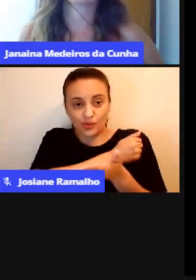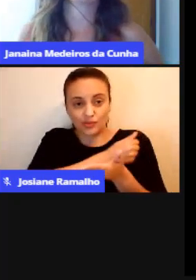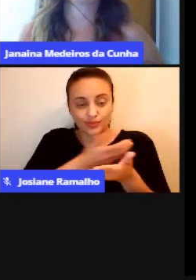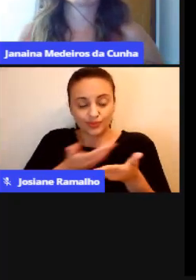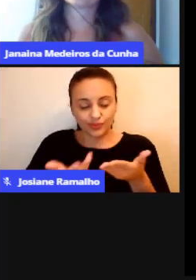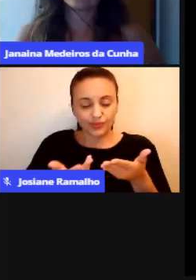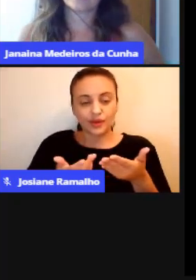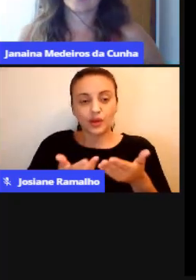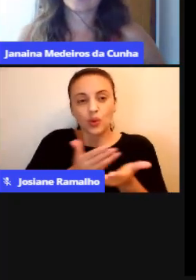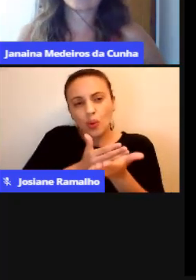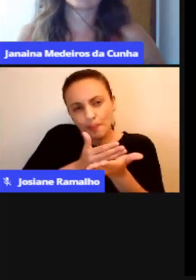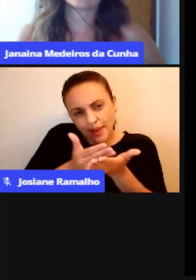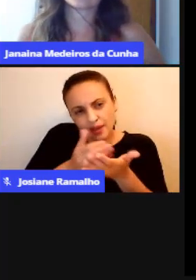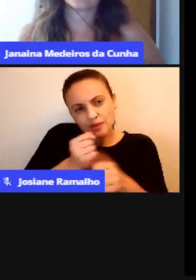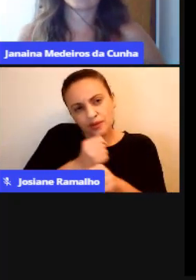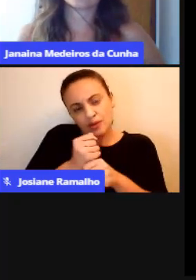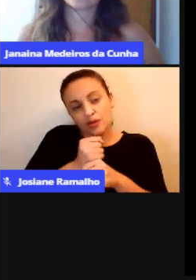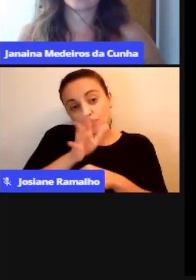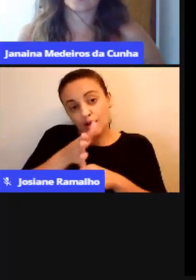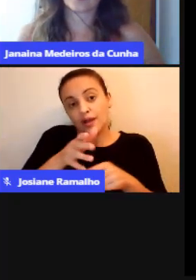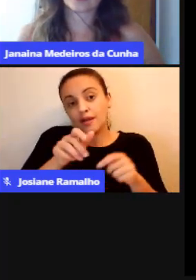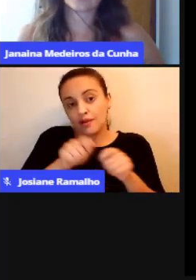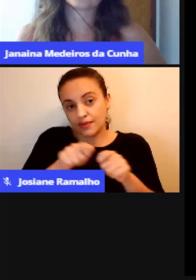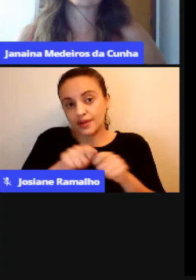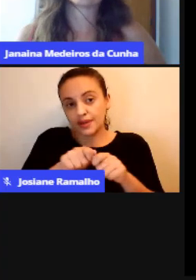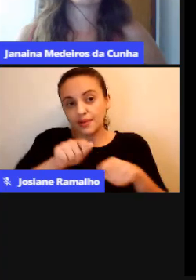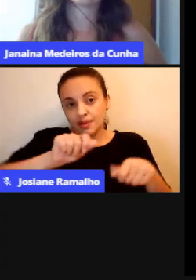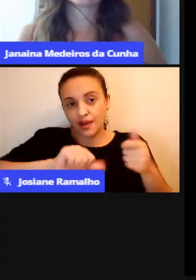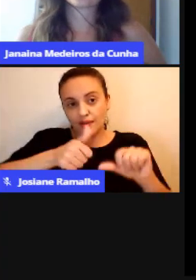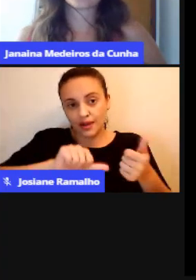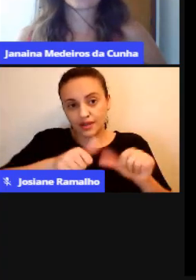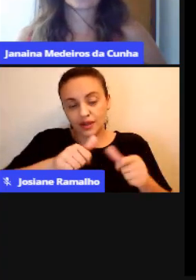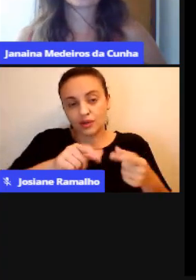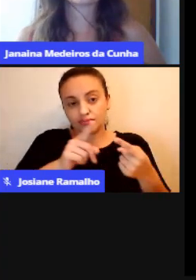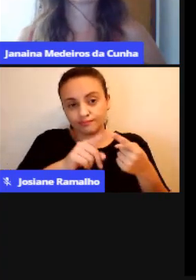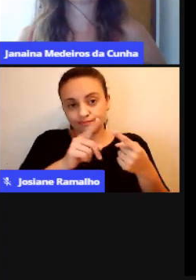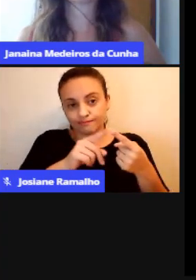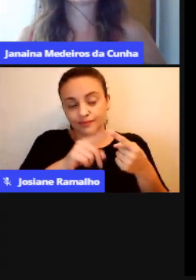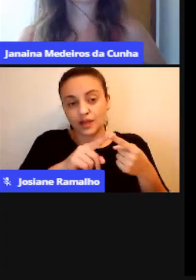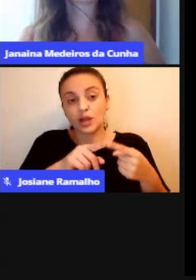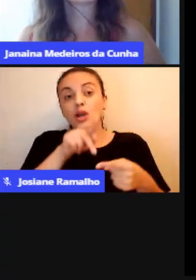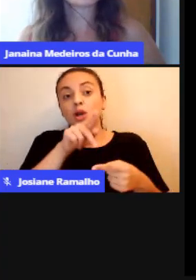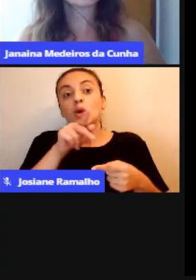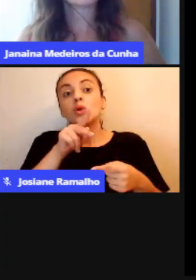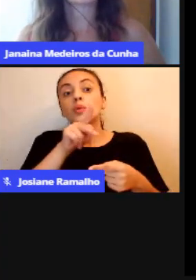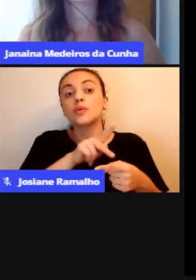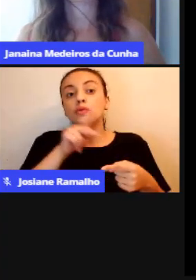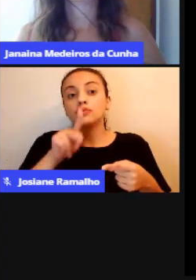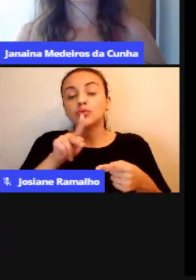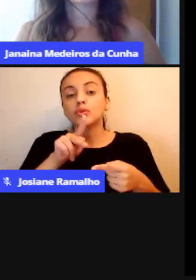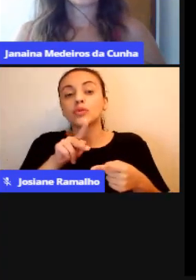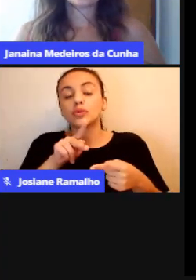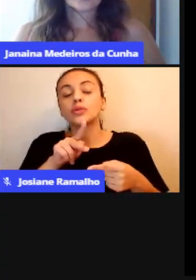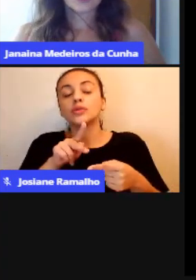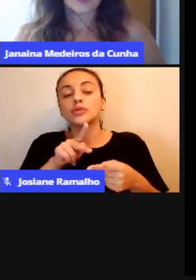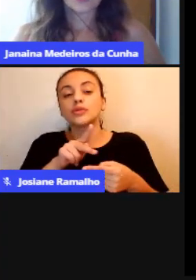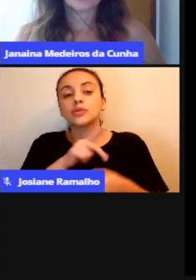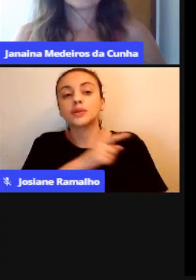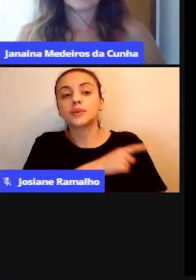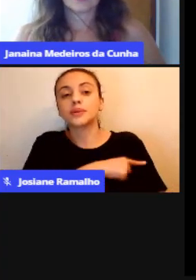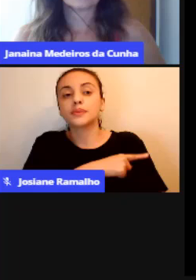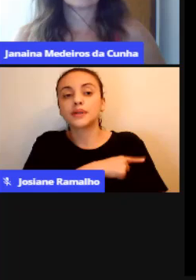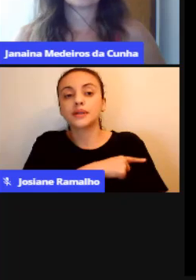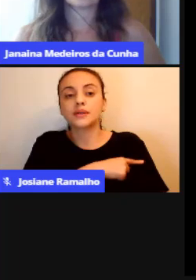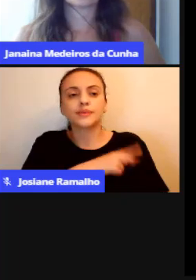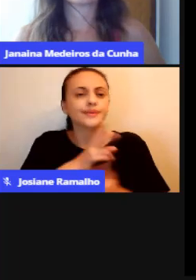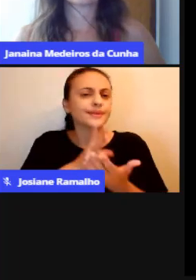letivo, nós realizamos a avaliação diagnóstica, e o professor de primeiro ano, ele sempre está constantemente